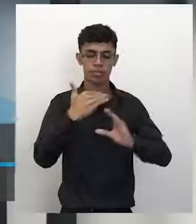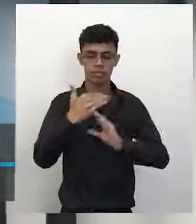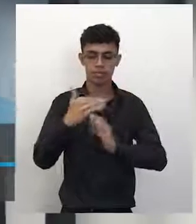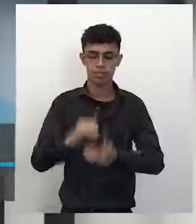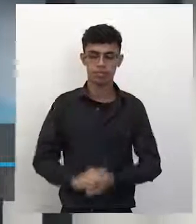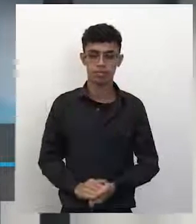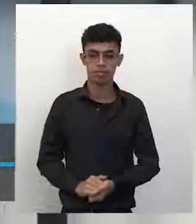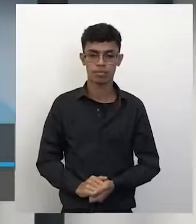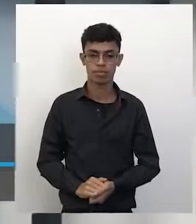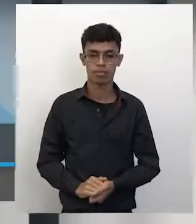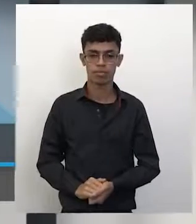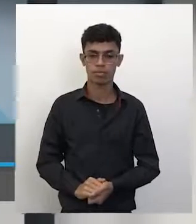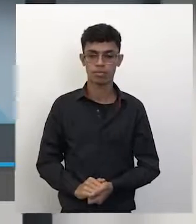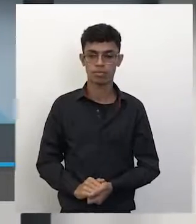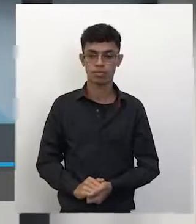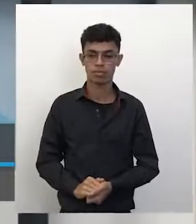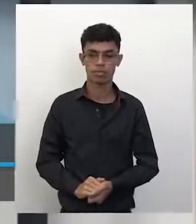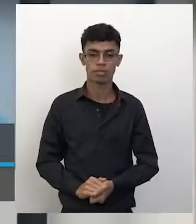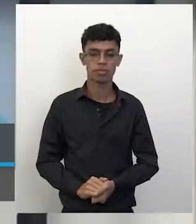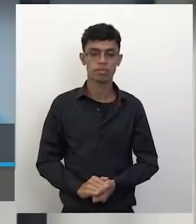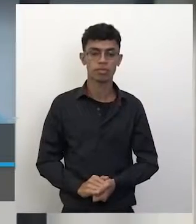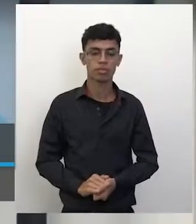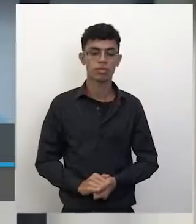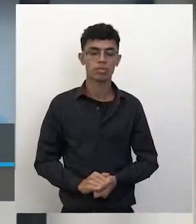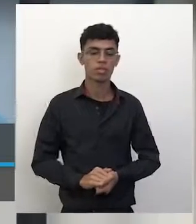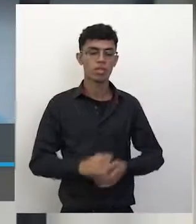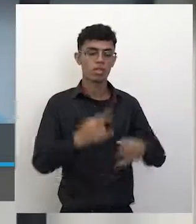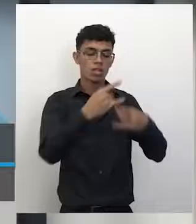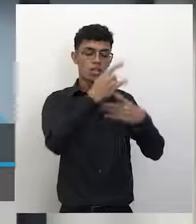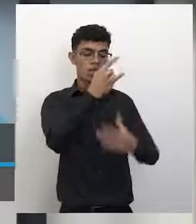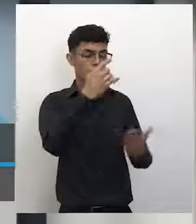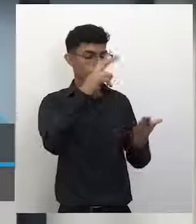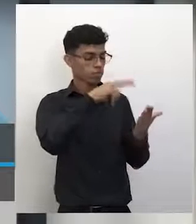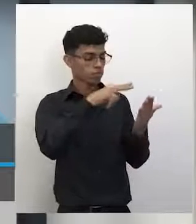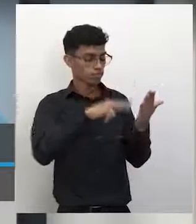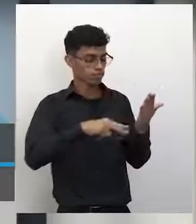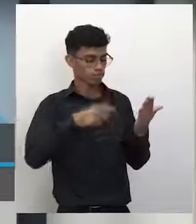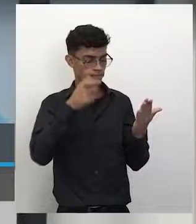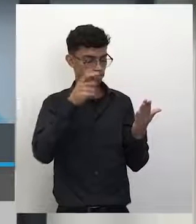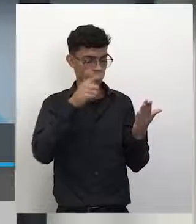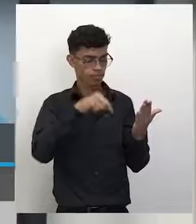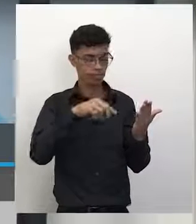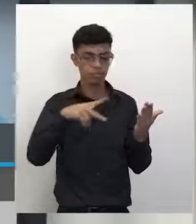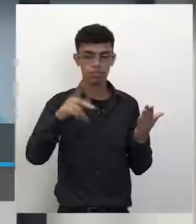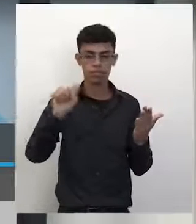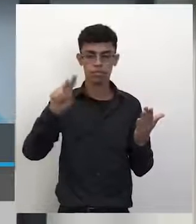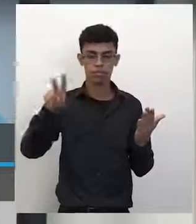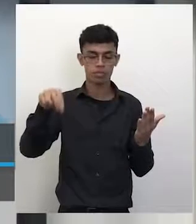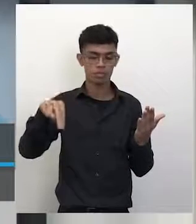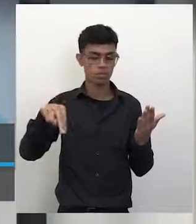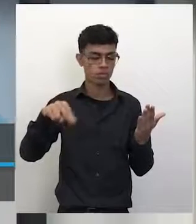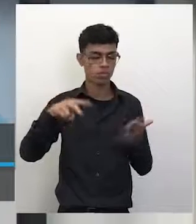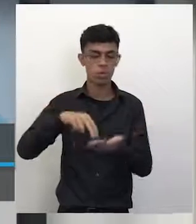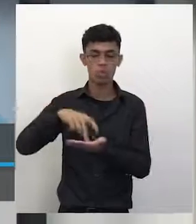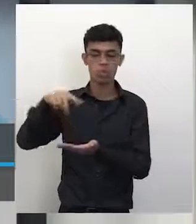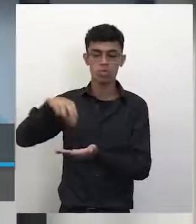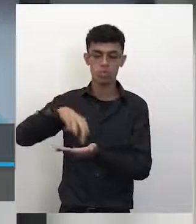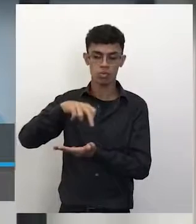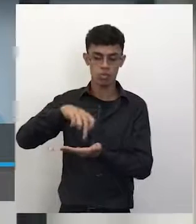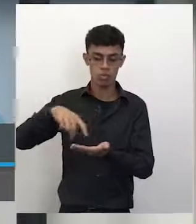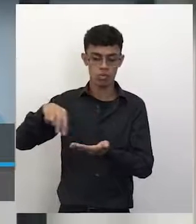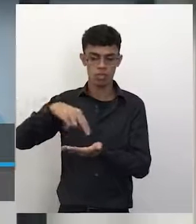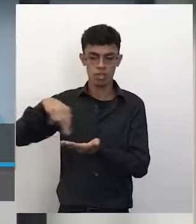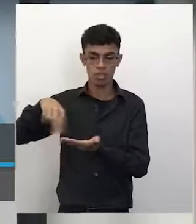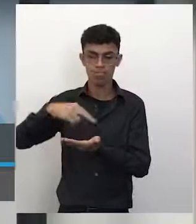danças. Vamos lá. Eu estava lendo uma interessante aqui. É o Cauã. Frevo, por ser uma dança... colorida,